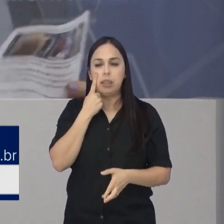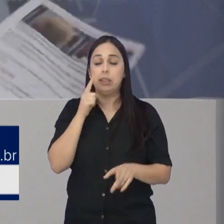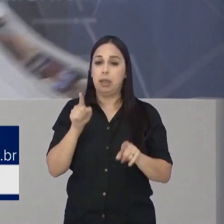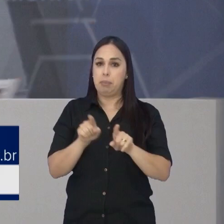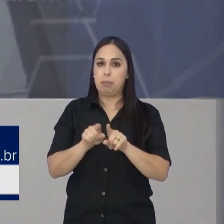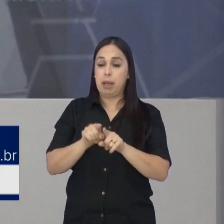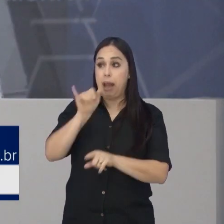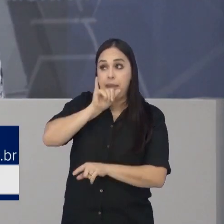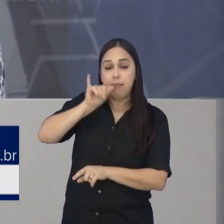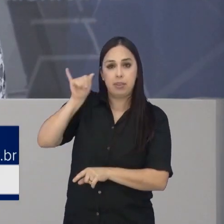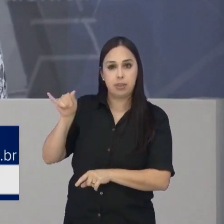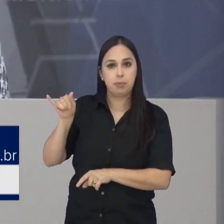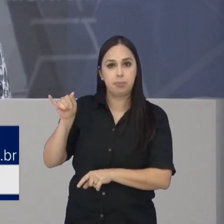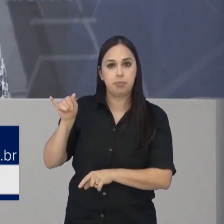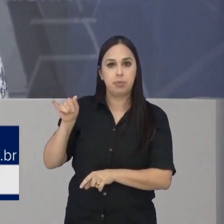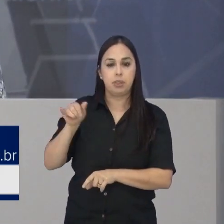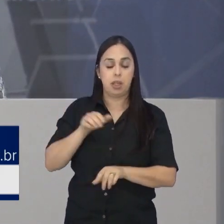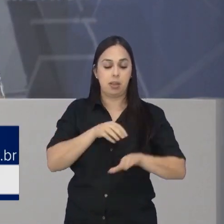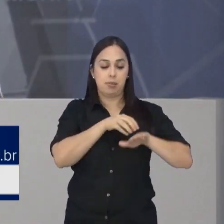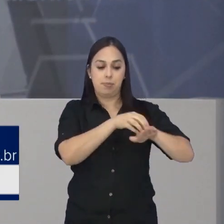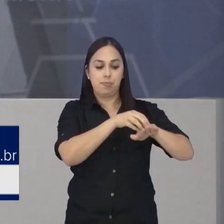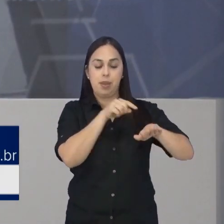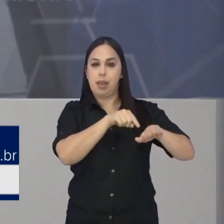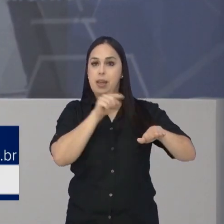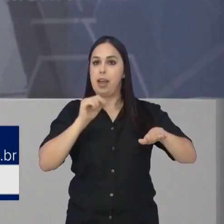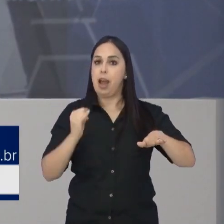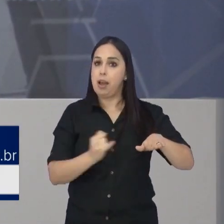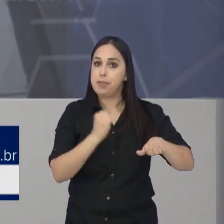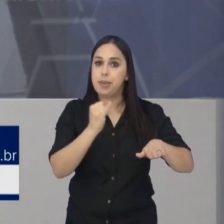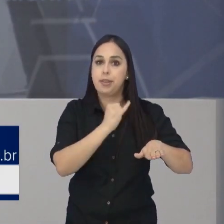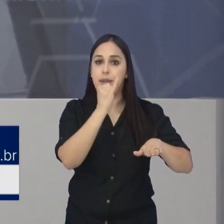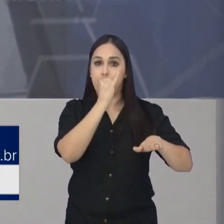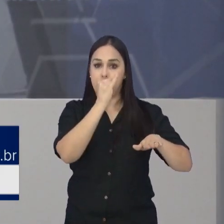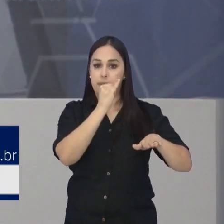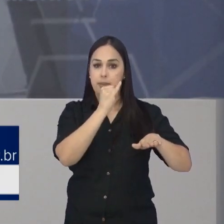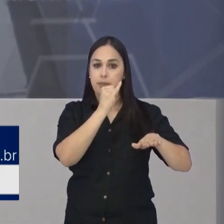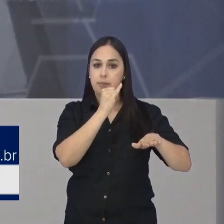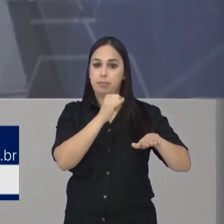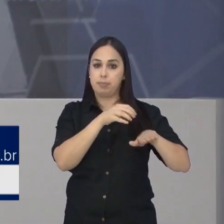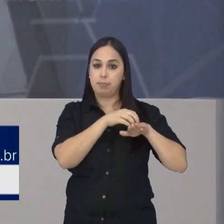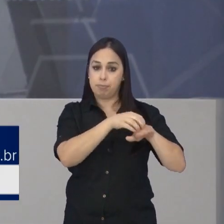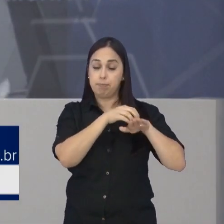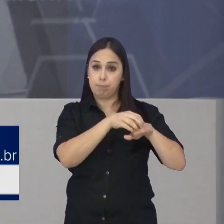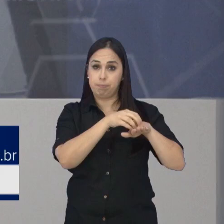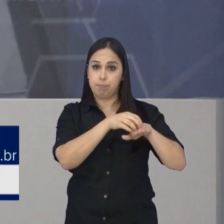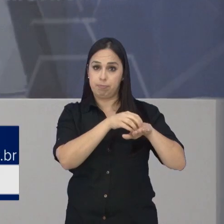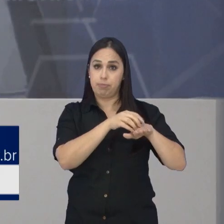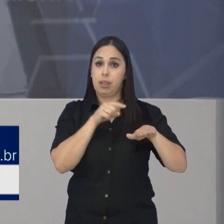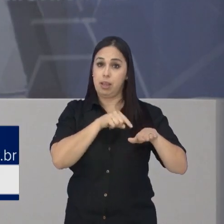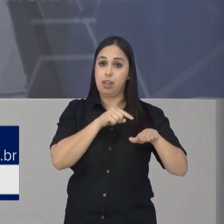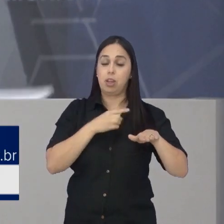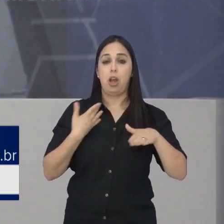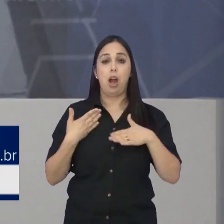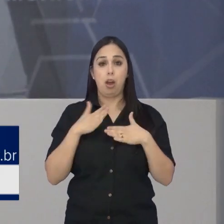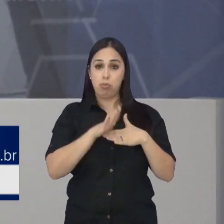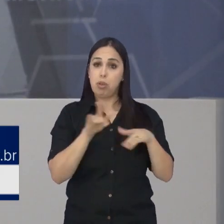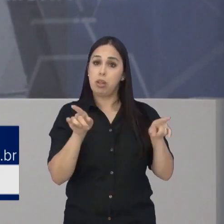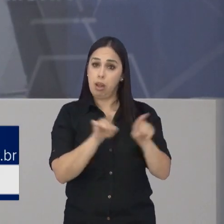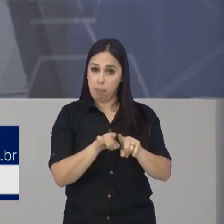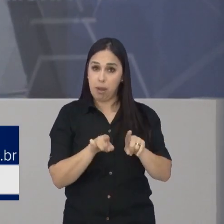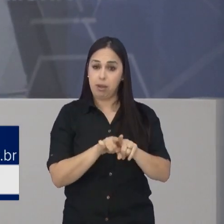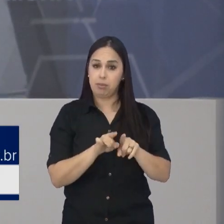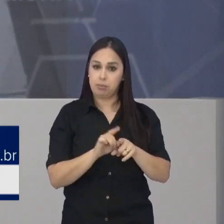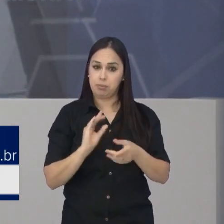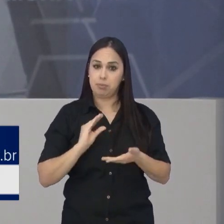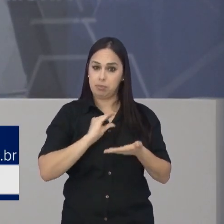aí esse setor, que é um setor importante, que são os alternativos, sejam atendidos com esse recurso